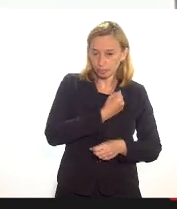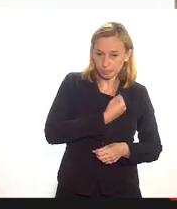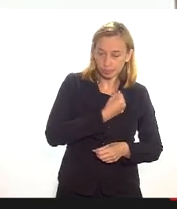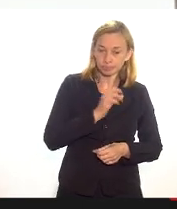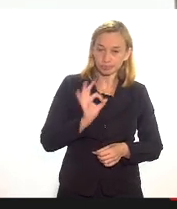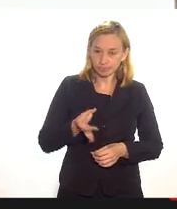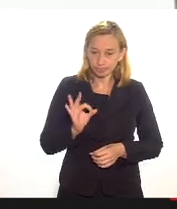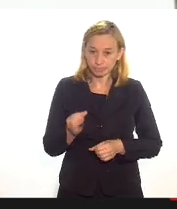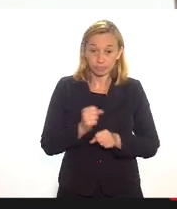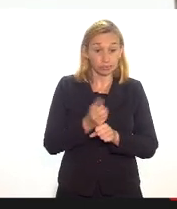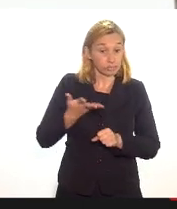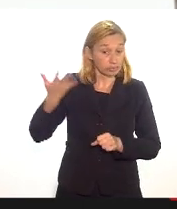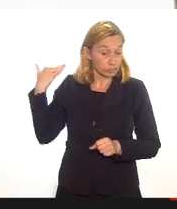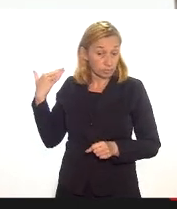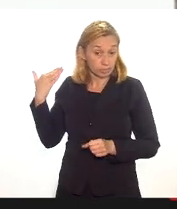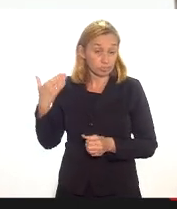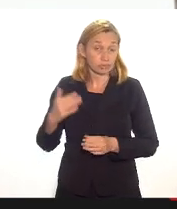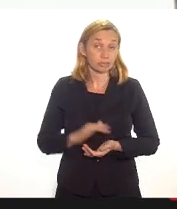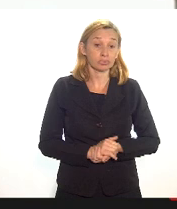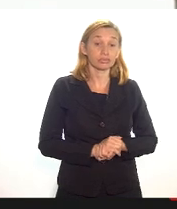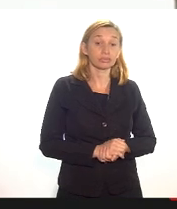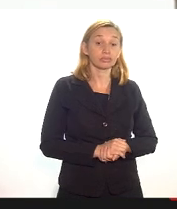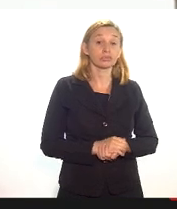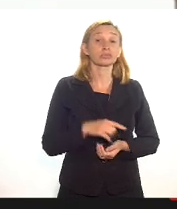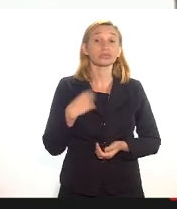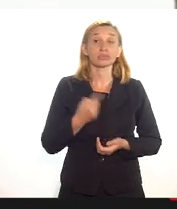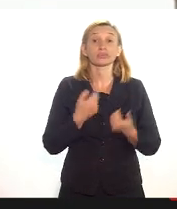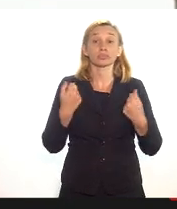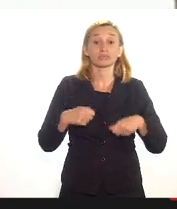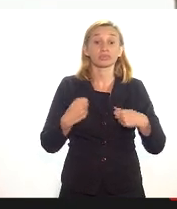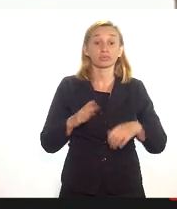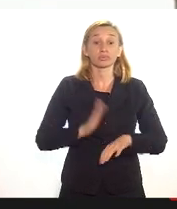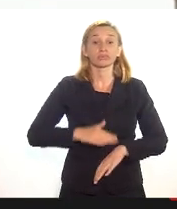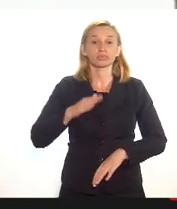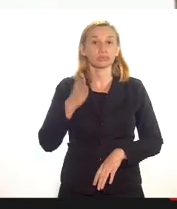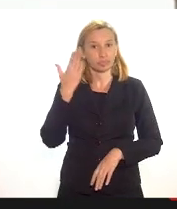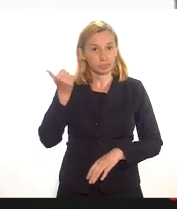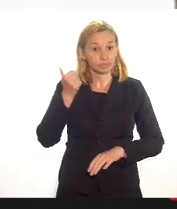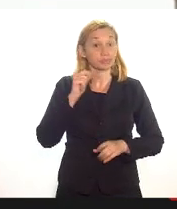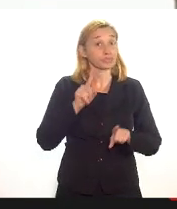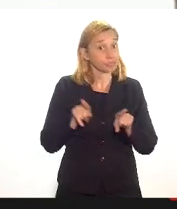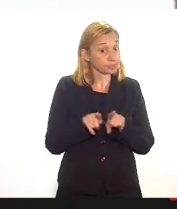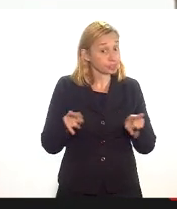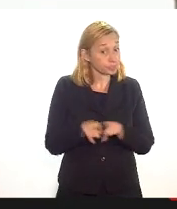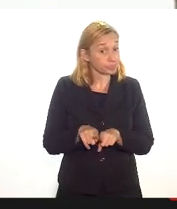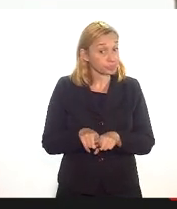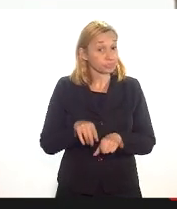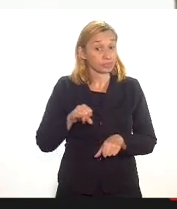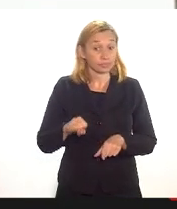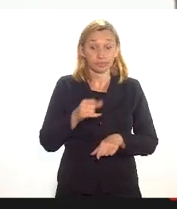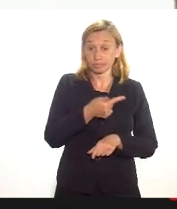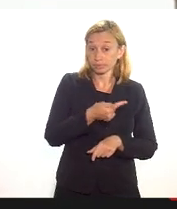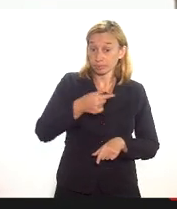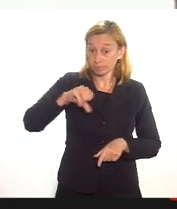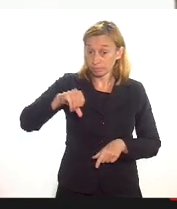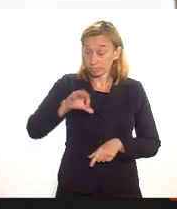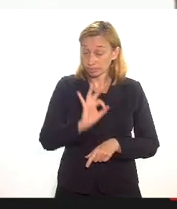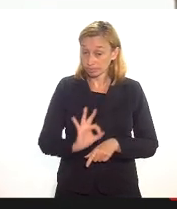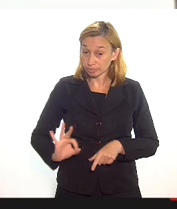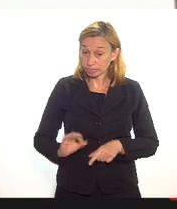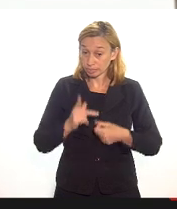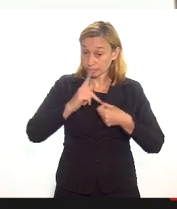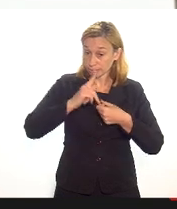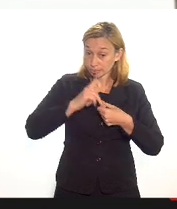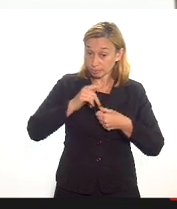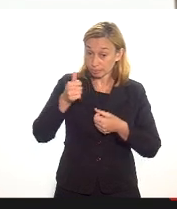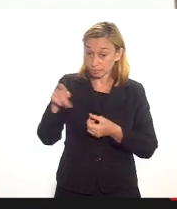sendo passados, e aquilo que a gente mais necessita saber também. se 79% do petróleo